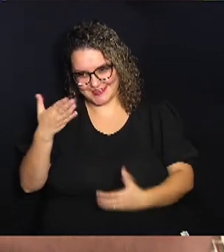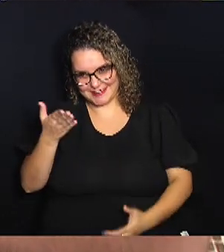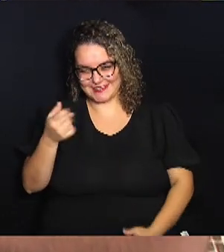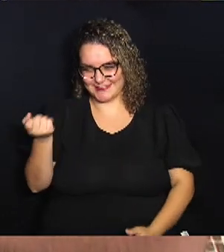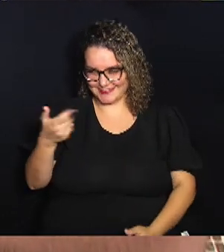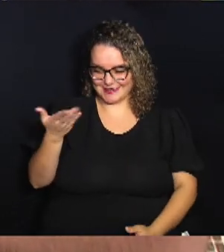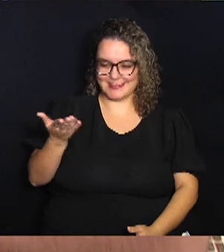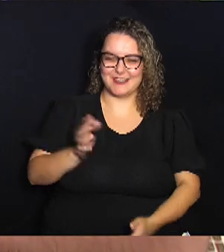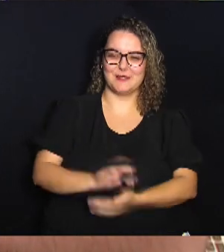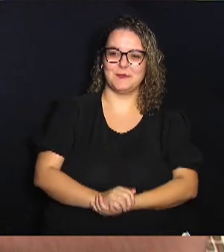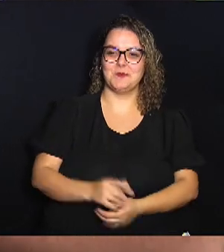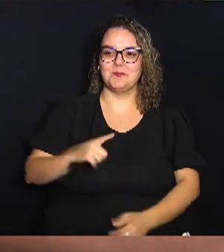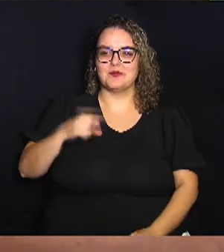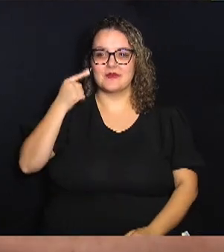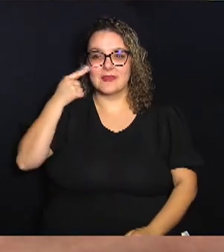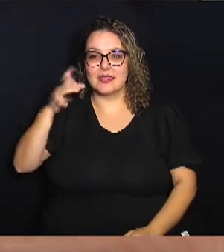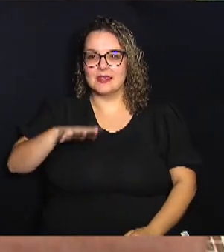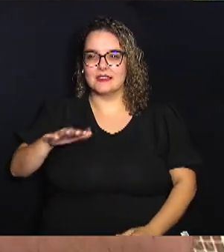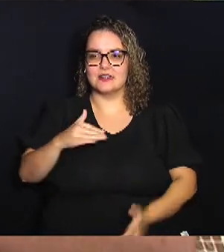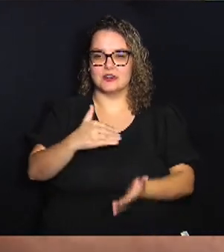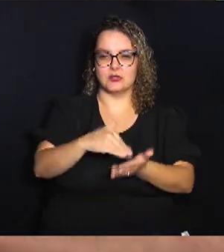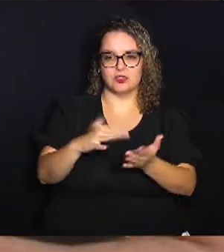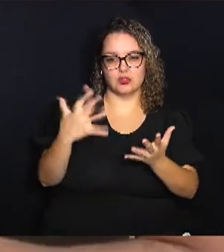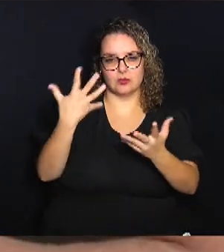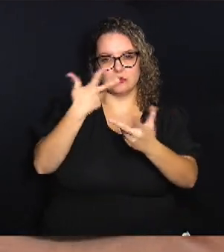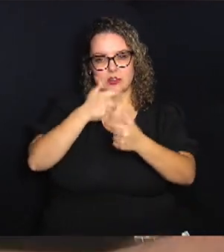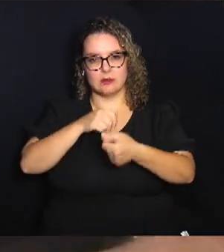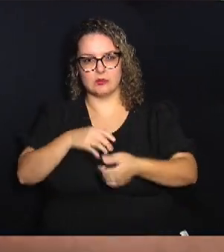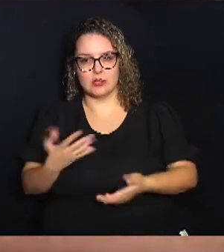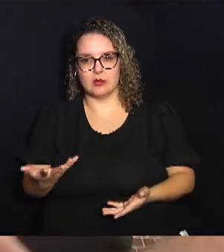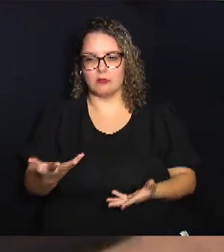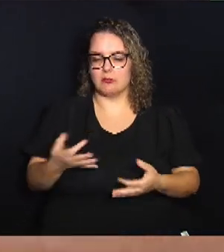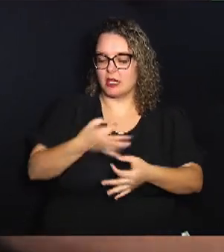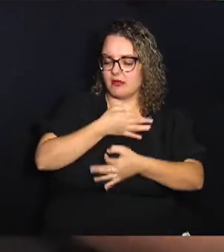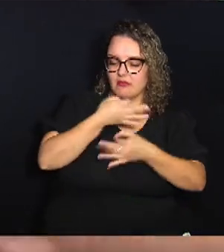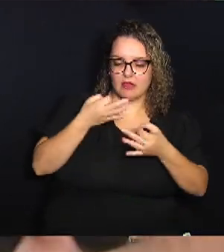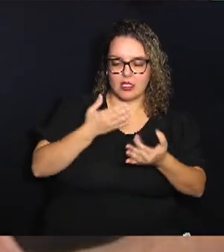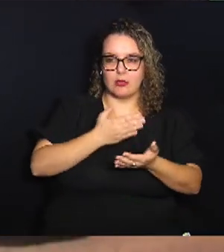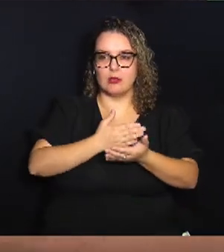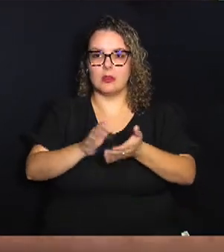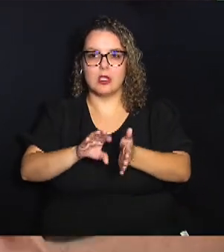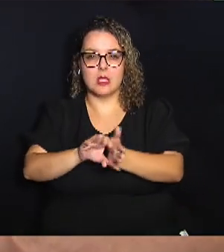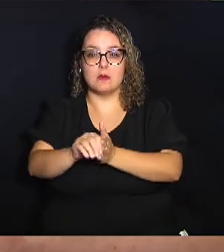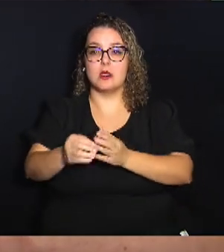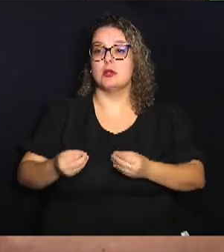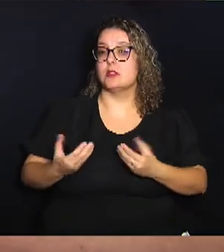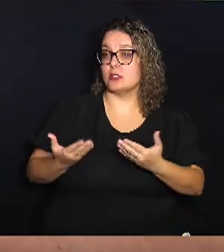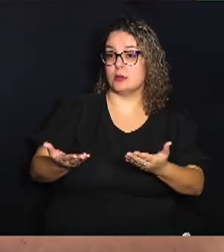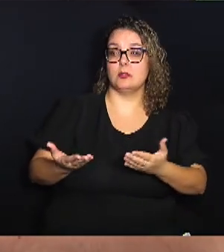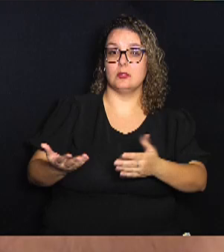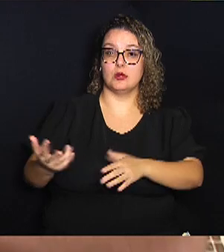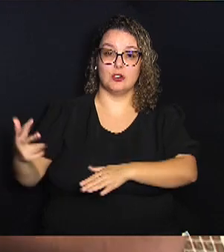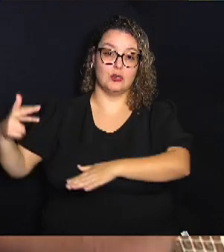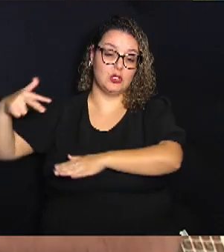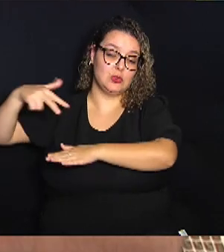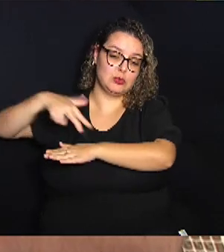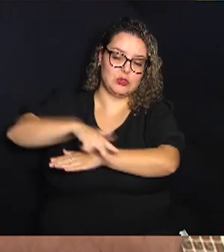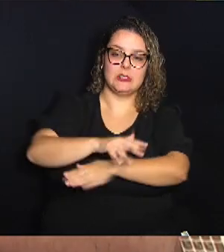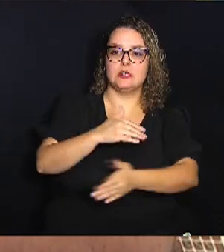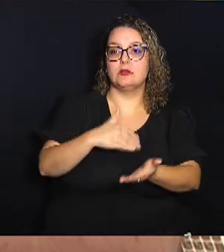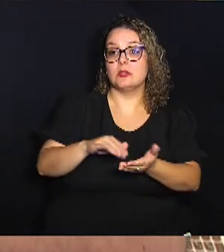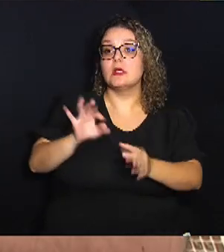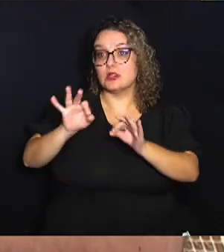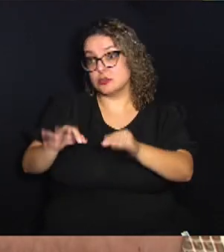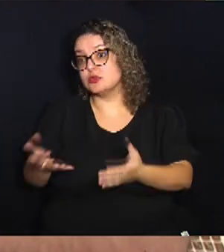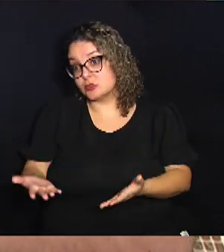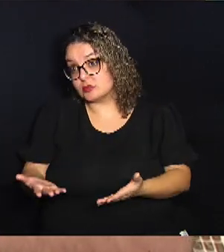tinha aquela ideia de escritórios bonitos, a coisa mais linda do mundo, o início do Google trazendo aqueles escorregadores dentro do escritório, que era justamente